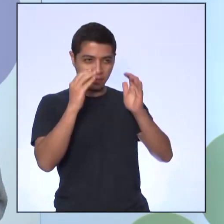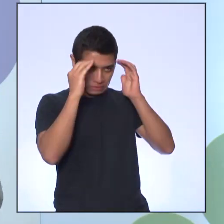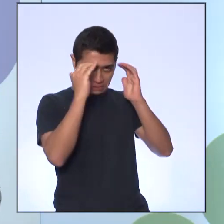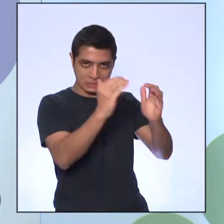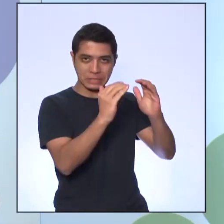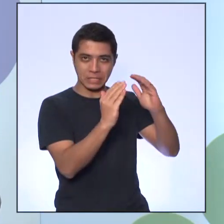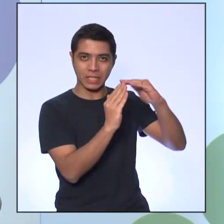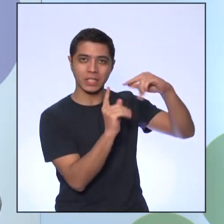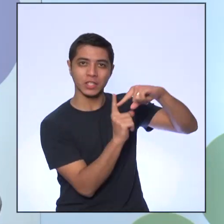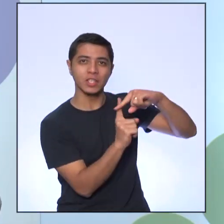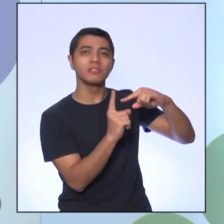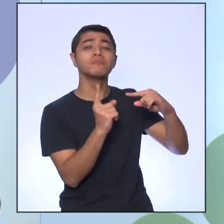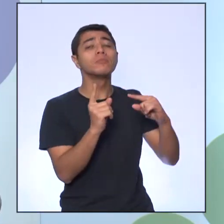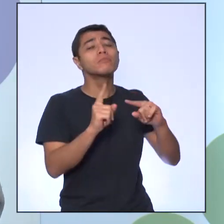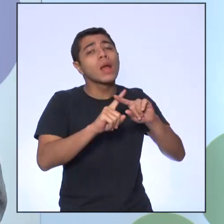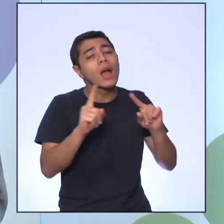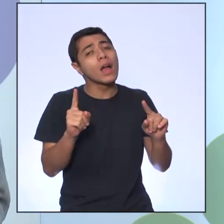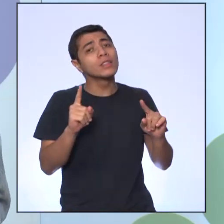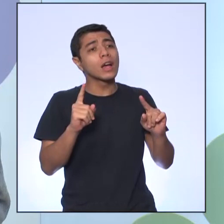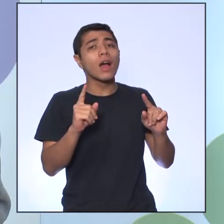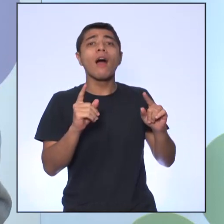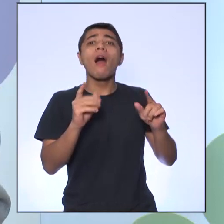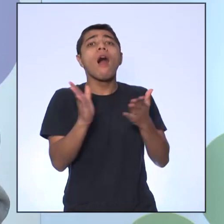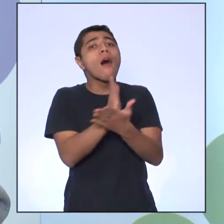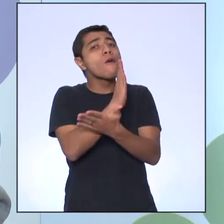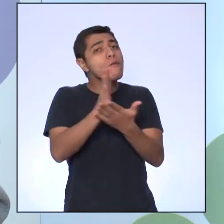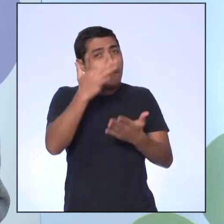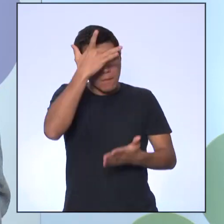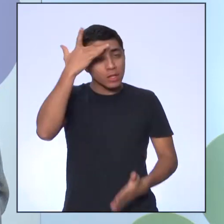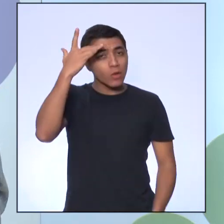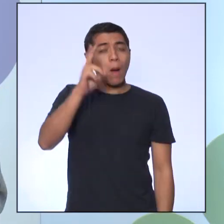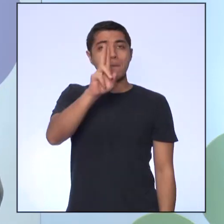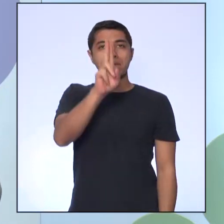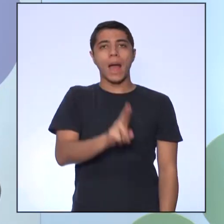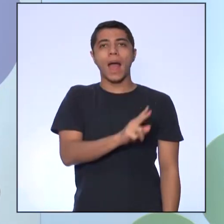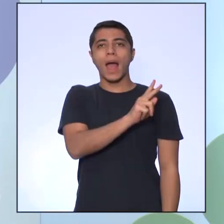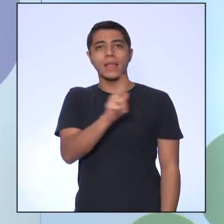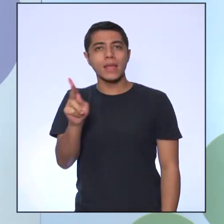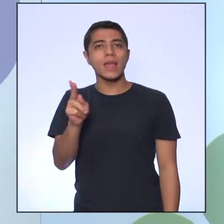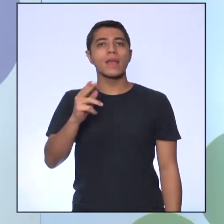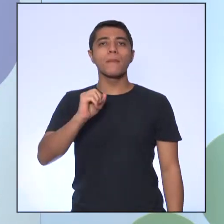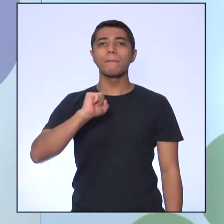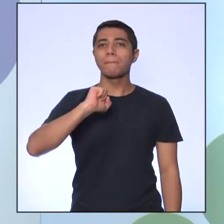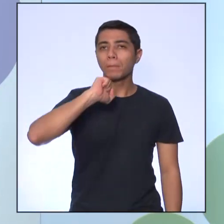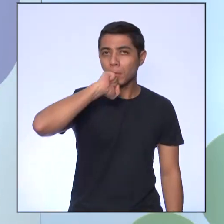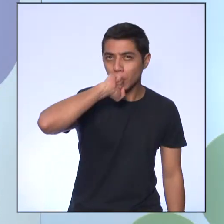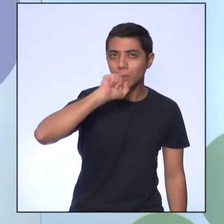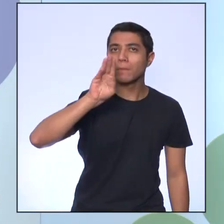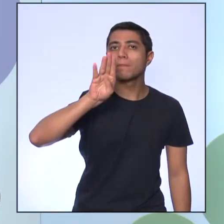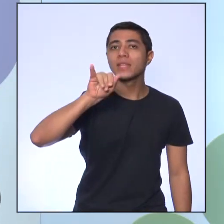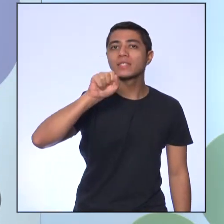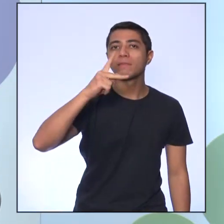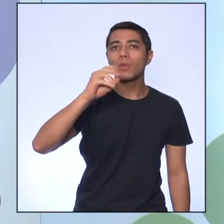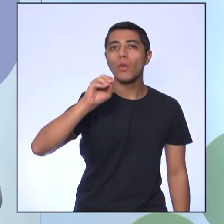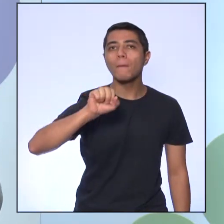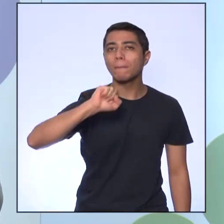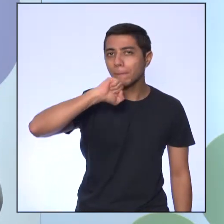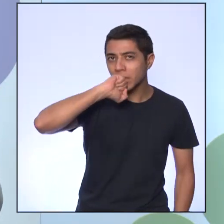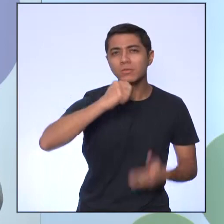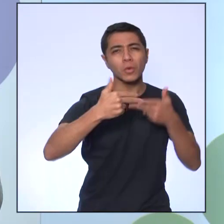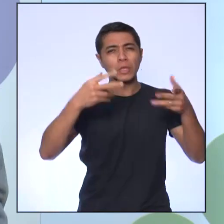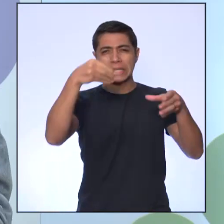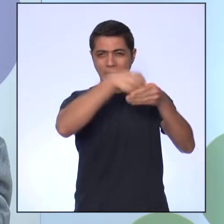todas as coisas que a Igreja Católica fazia. E tinha algumas práticas um pouco abusivas dessa Igreja Católica que eram alvo